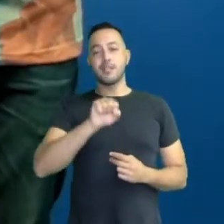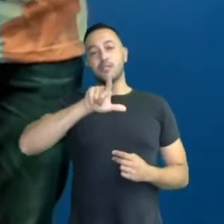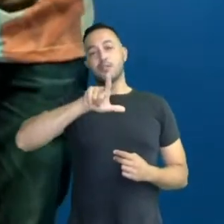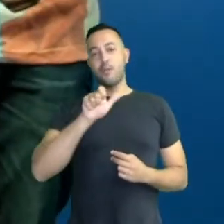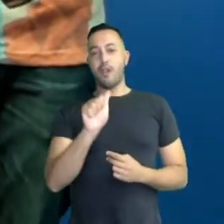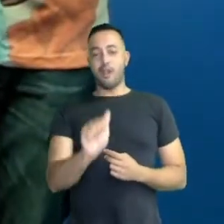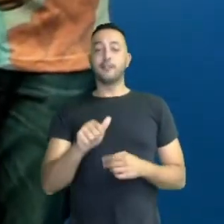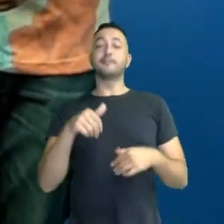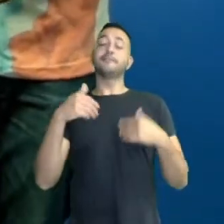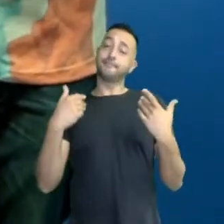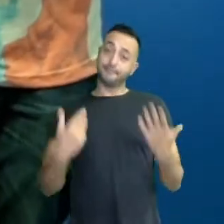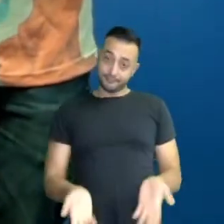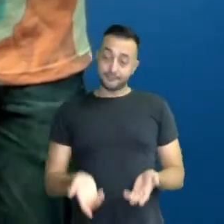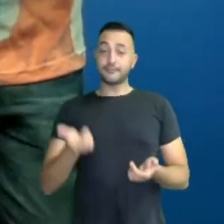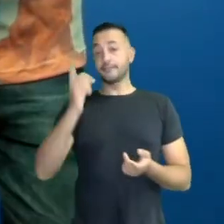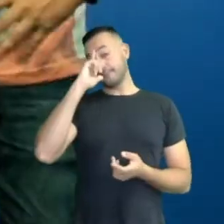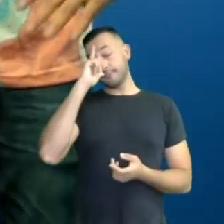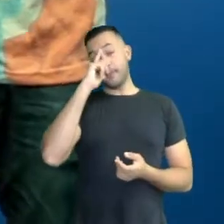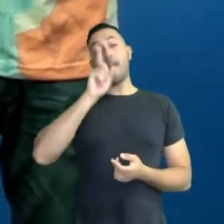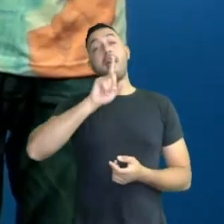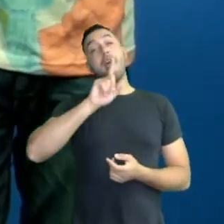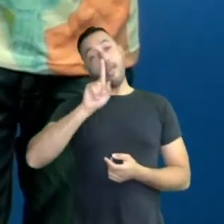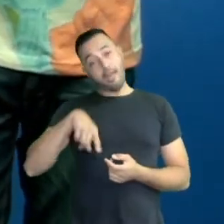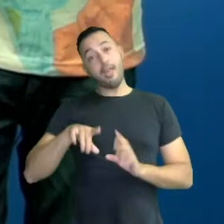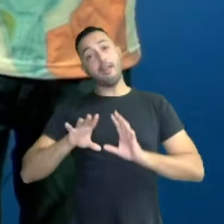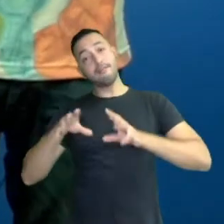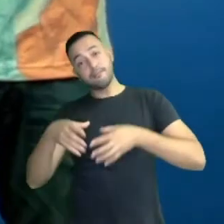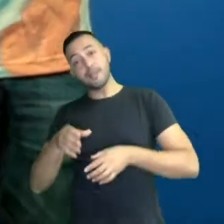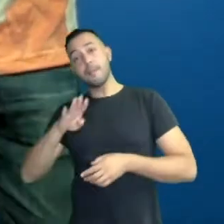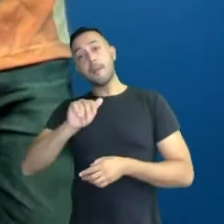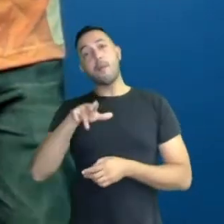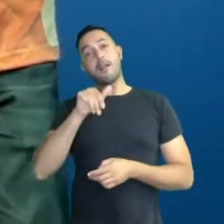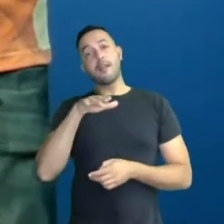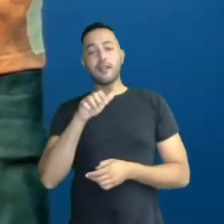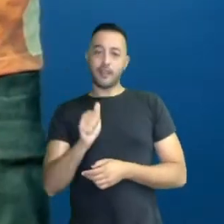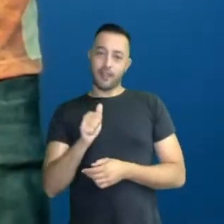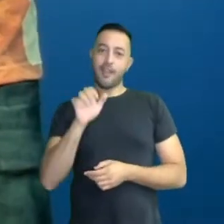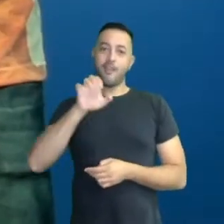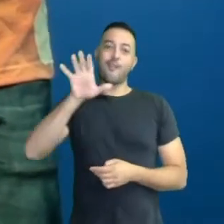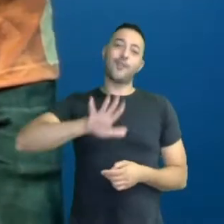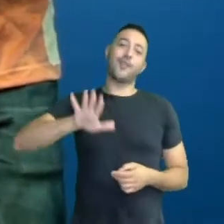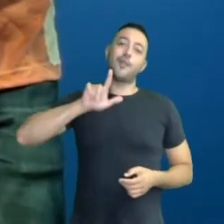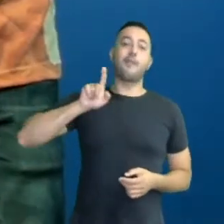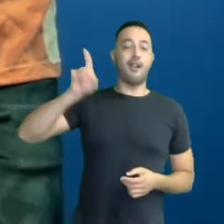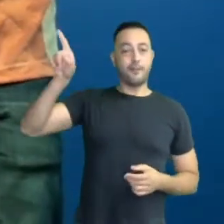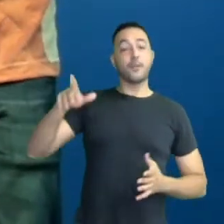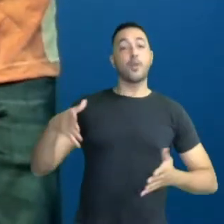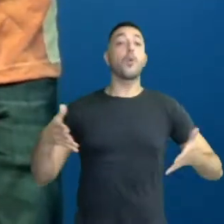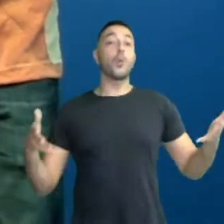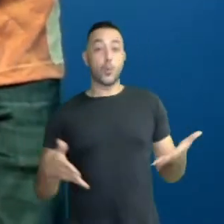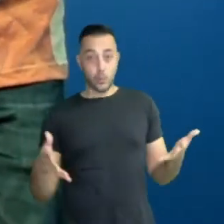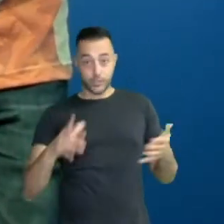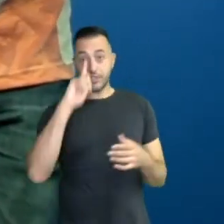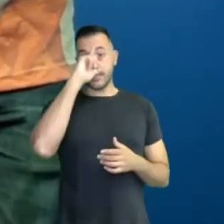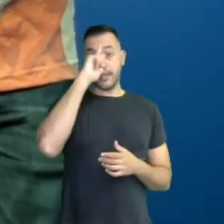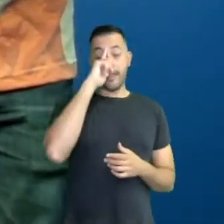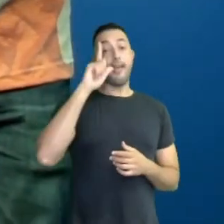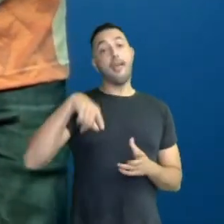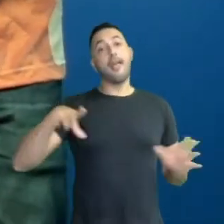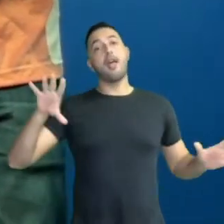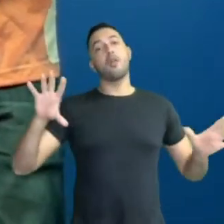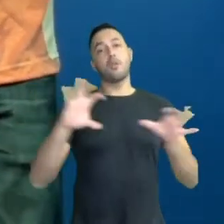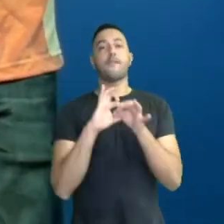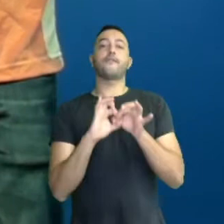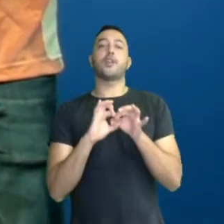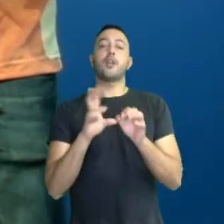fica localizada na Península Balcânica, lá nos Balcãs, na Europa. Hoje, a Grécia é um território